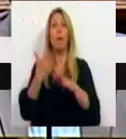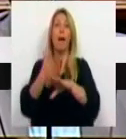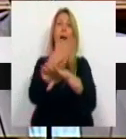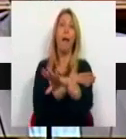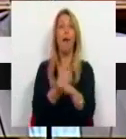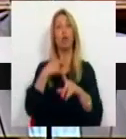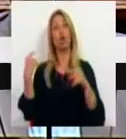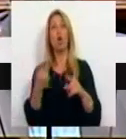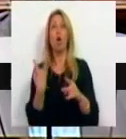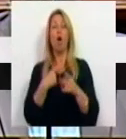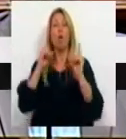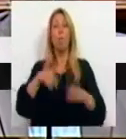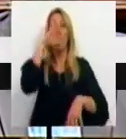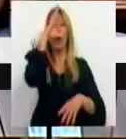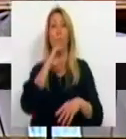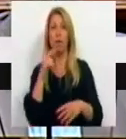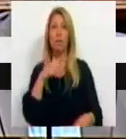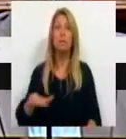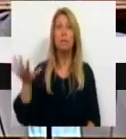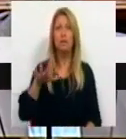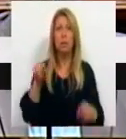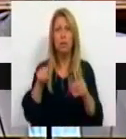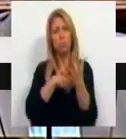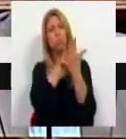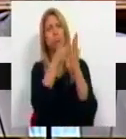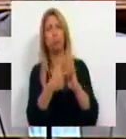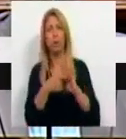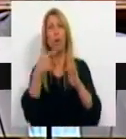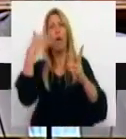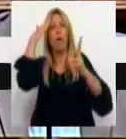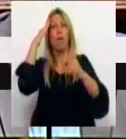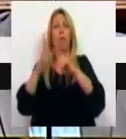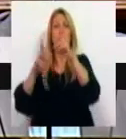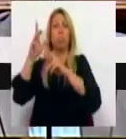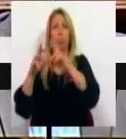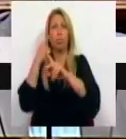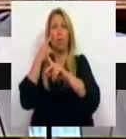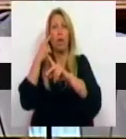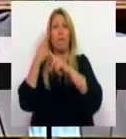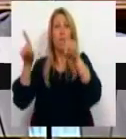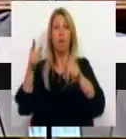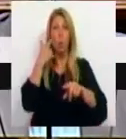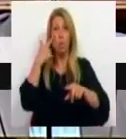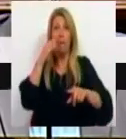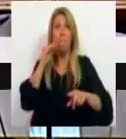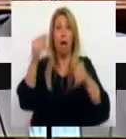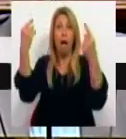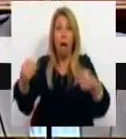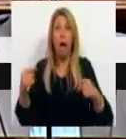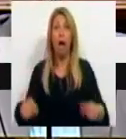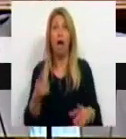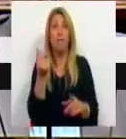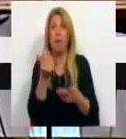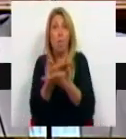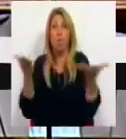casos, depois das imparidades que hoje conhecemos na banca, depois da falta de capital que hoje conhecemos na banca, o PSD e o